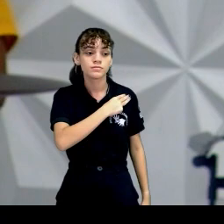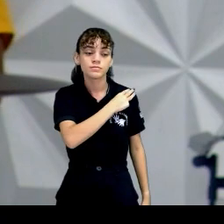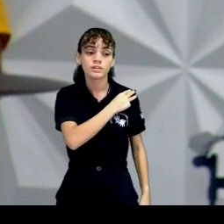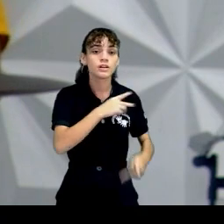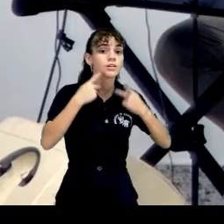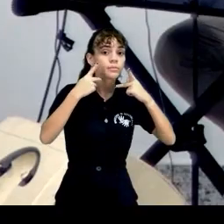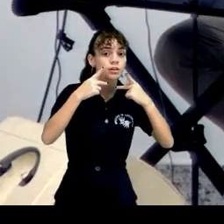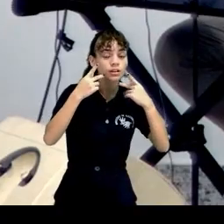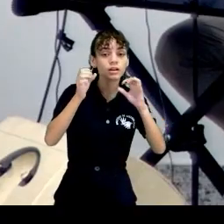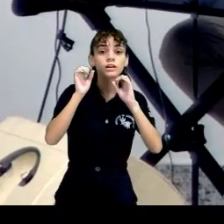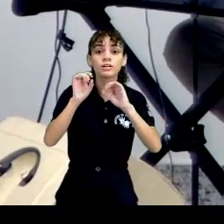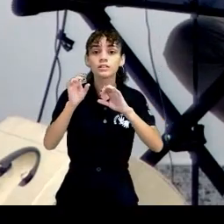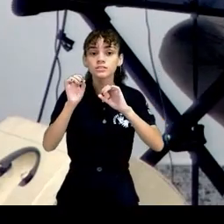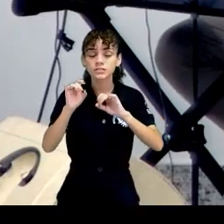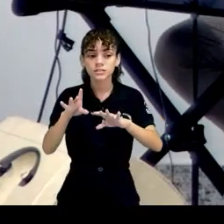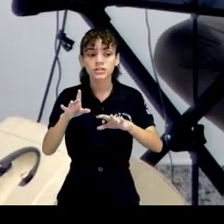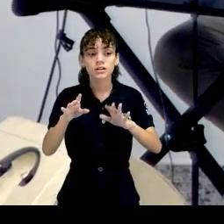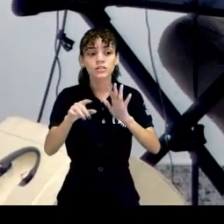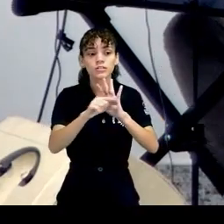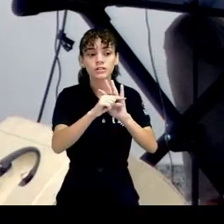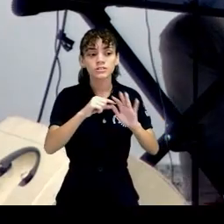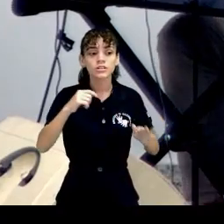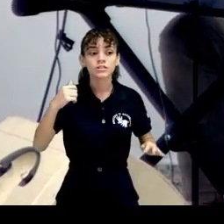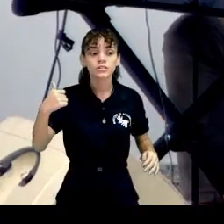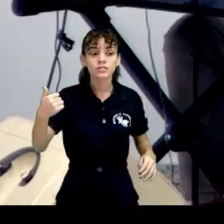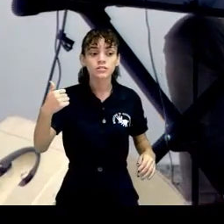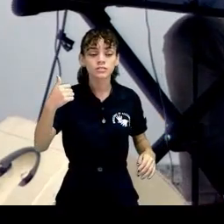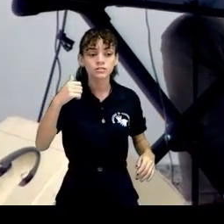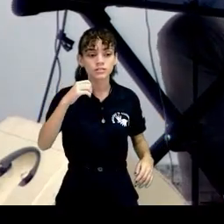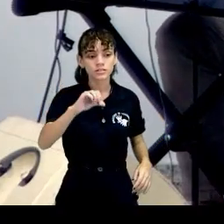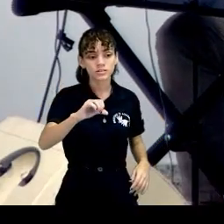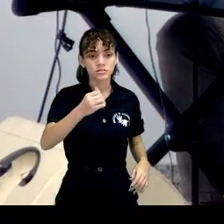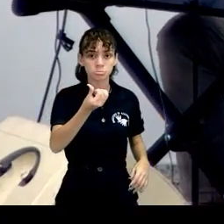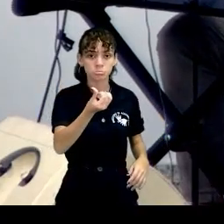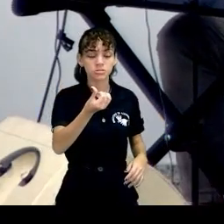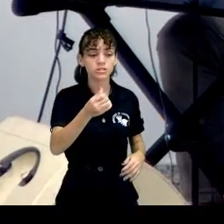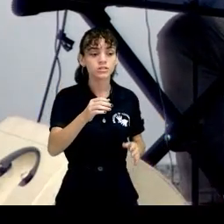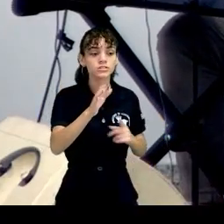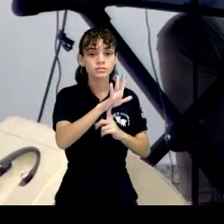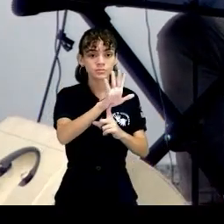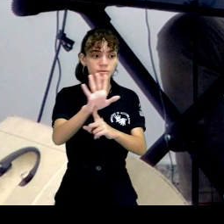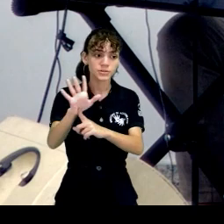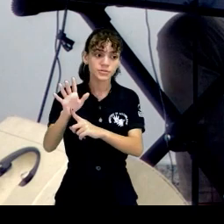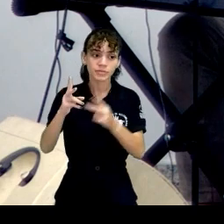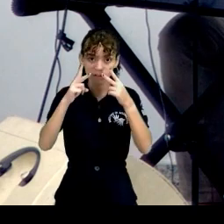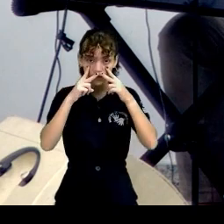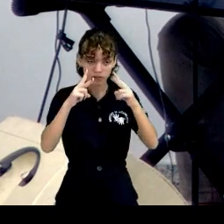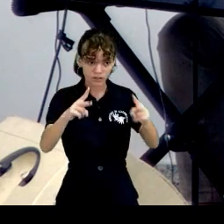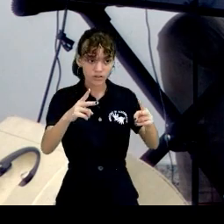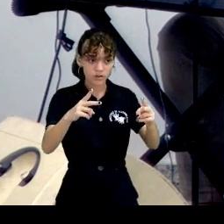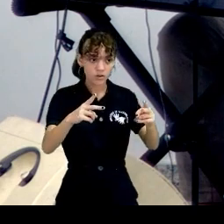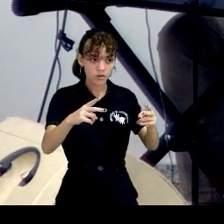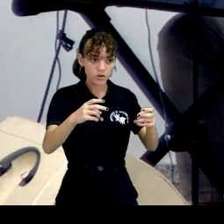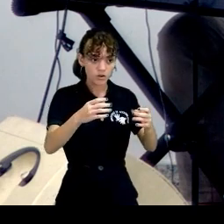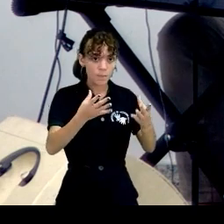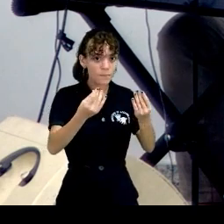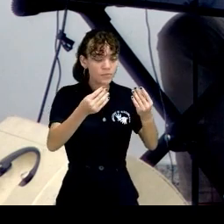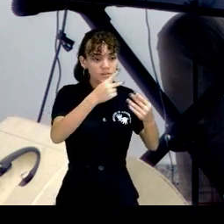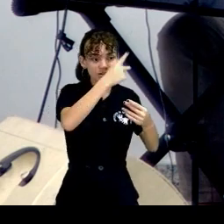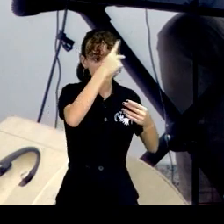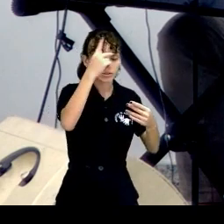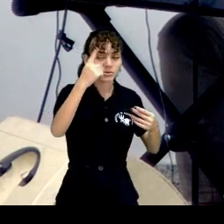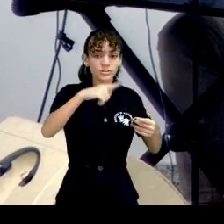ver as multidões, teve compaixão delas, porque estavam aflitas e desamparadas como